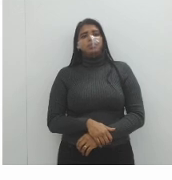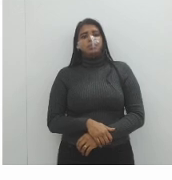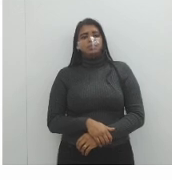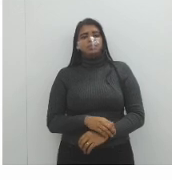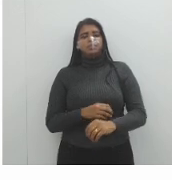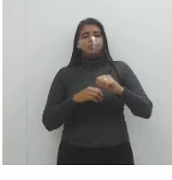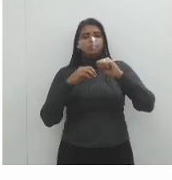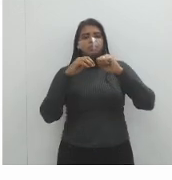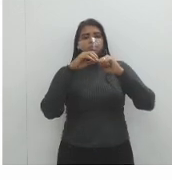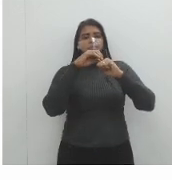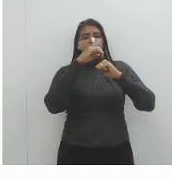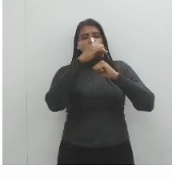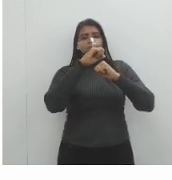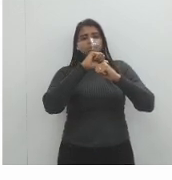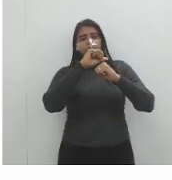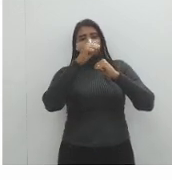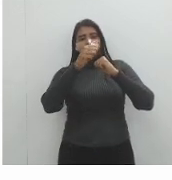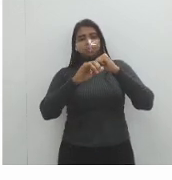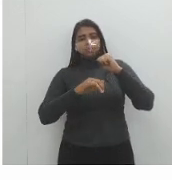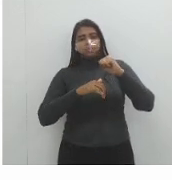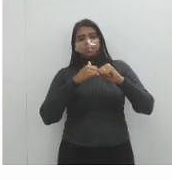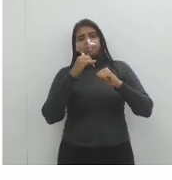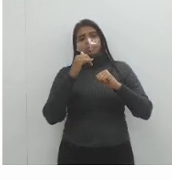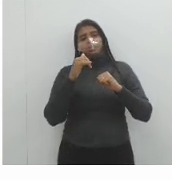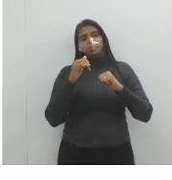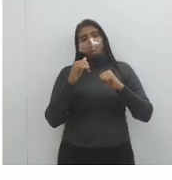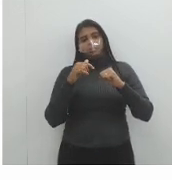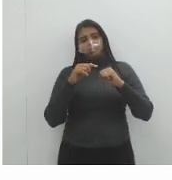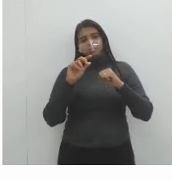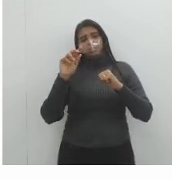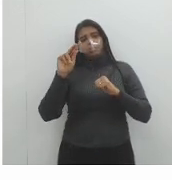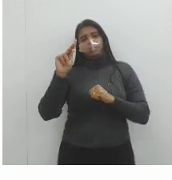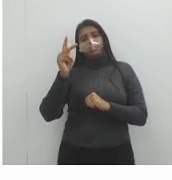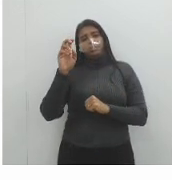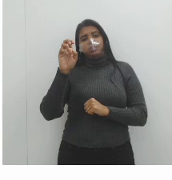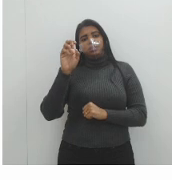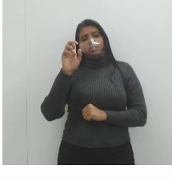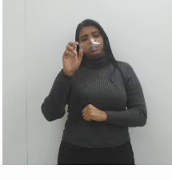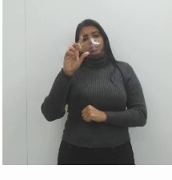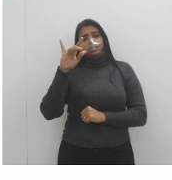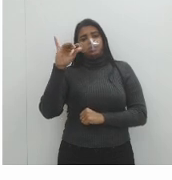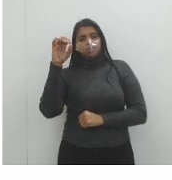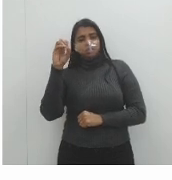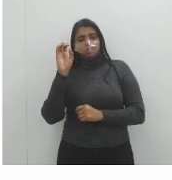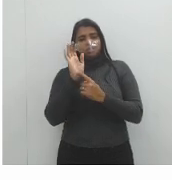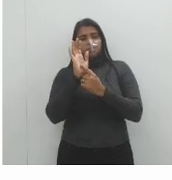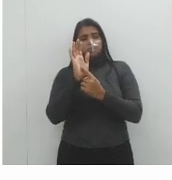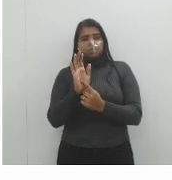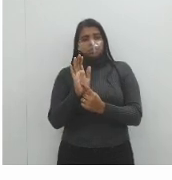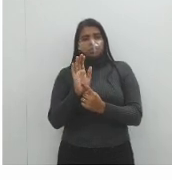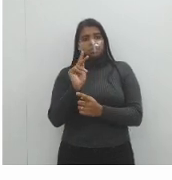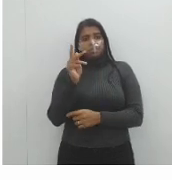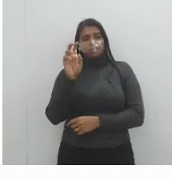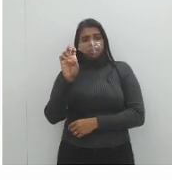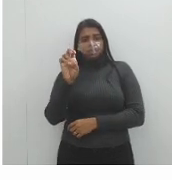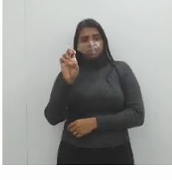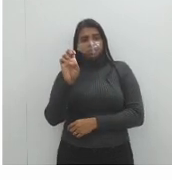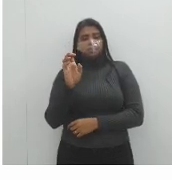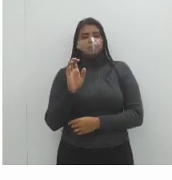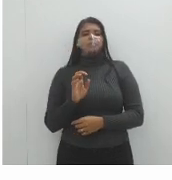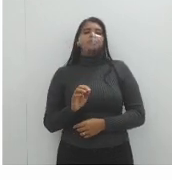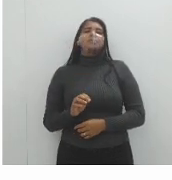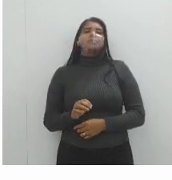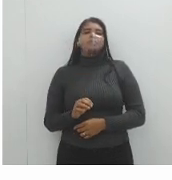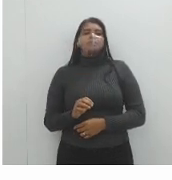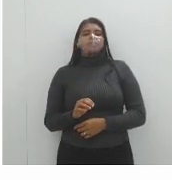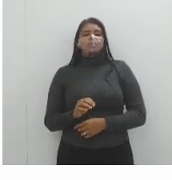prótons no núcleo é o átomo de hélio, que é representado pelo símbolo He. Então,